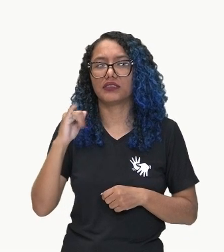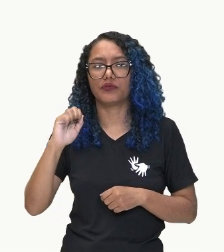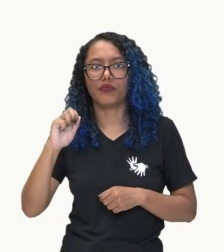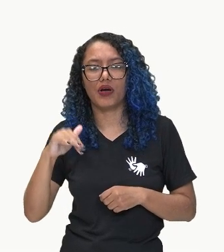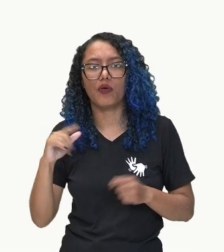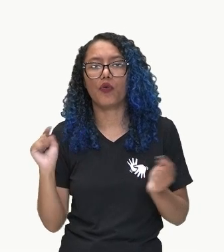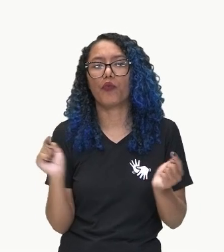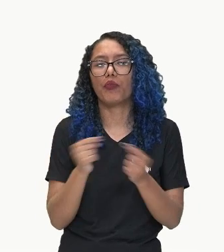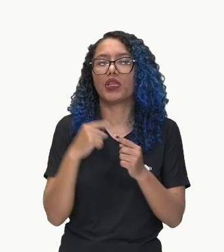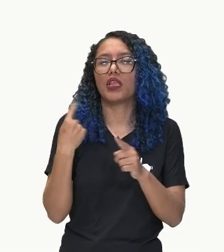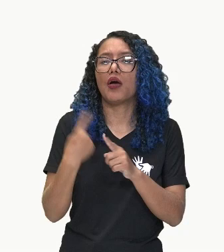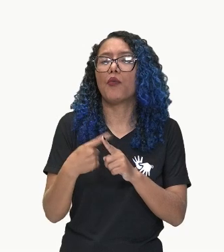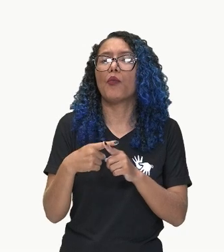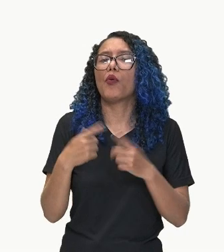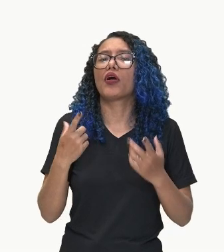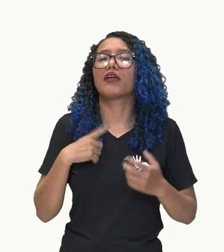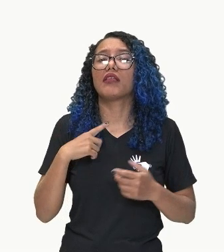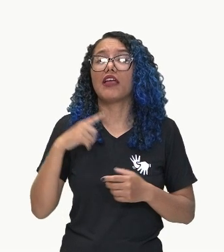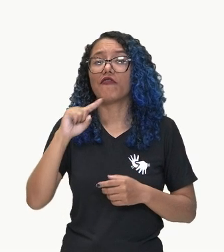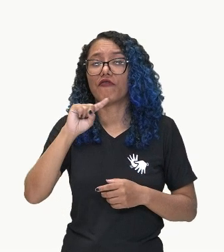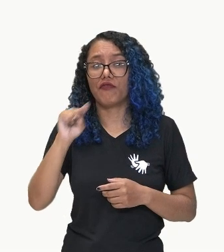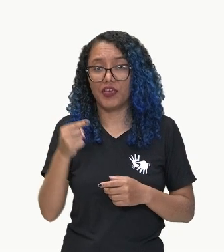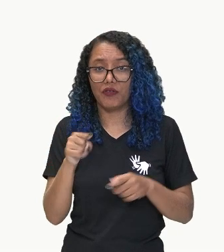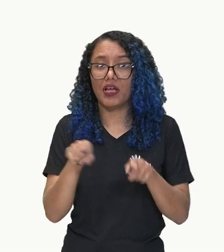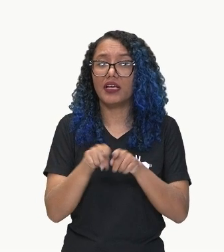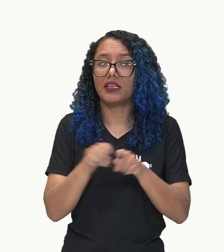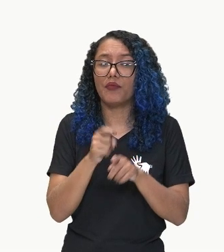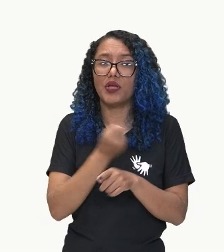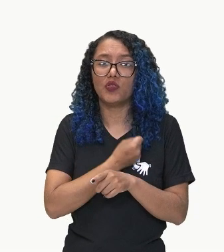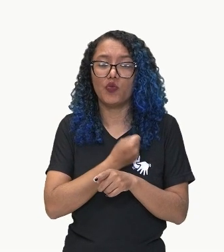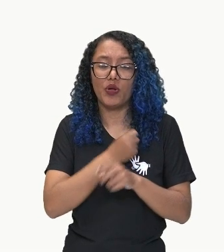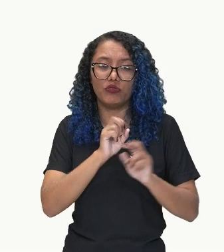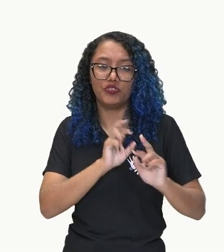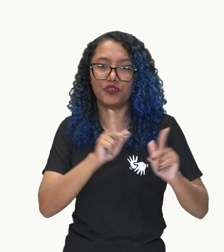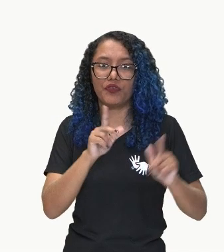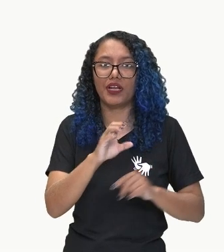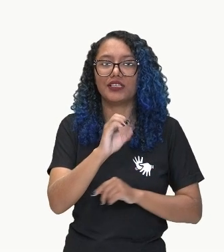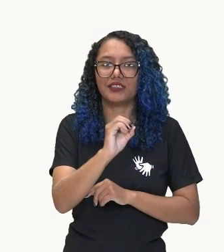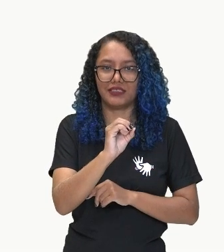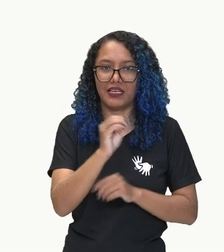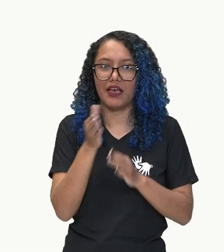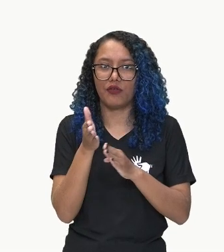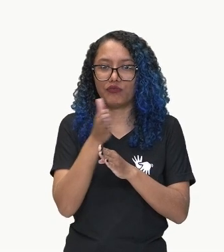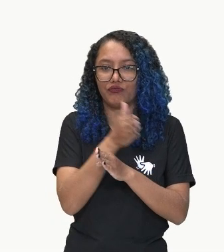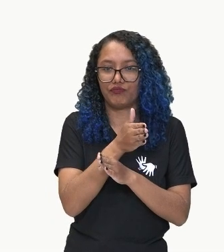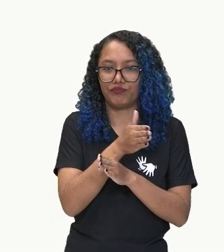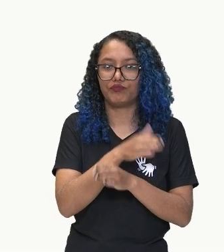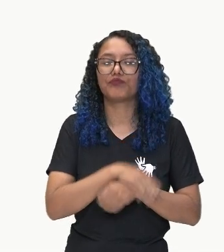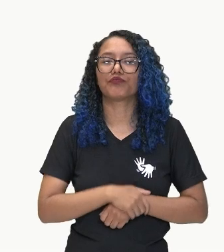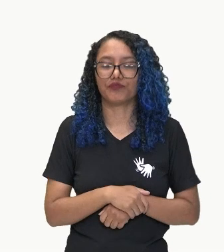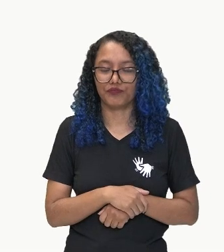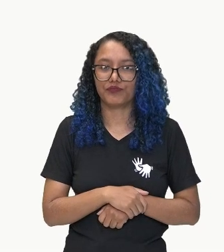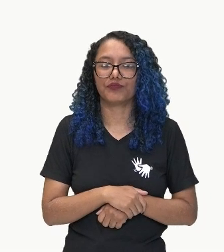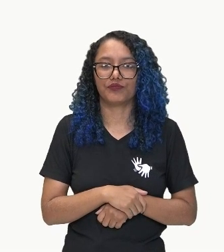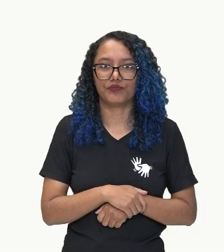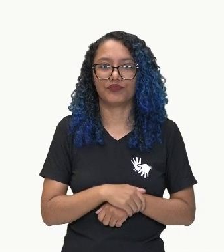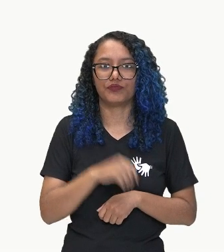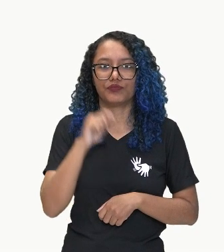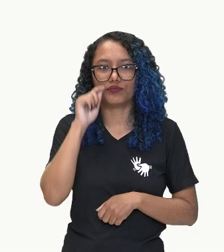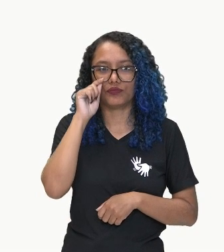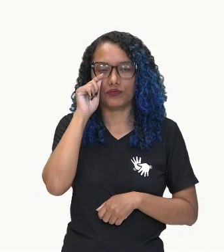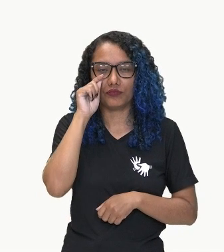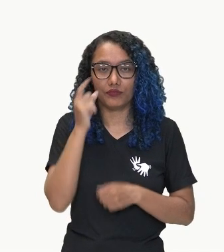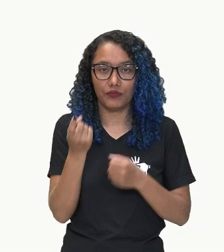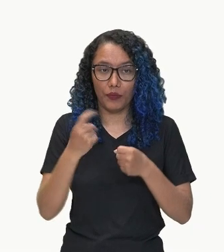zero e outras situações aí a gente também vivencia com o número decimal. Pois bem, voltando aqui